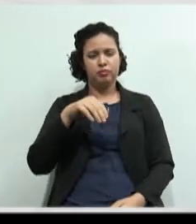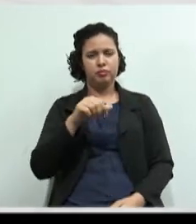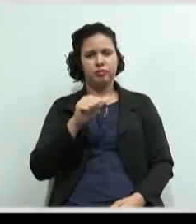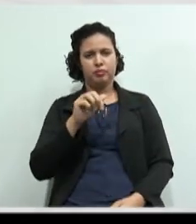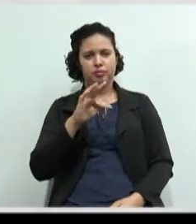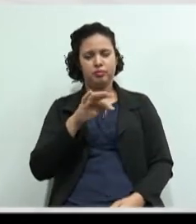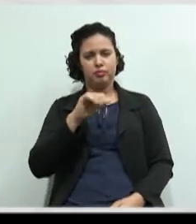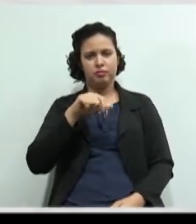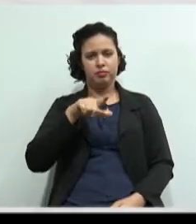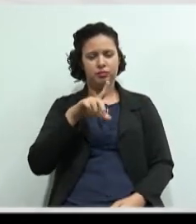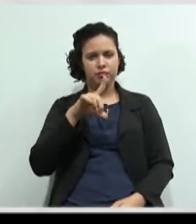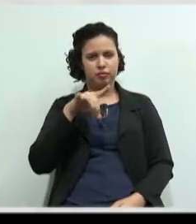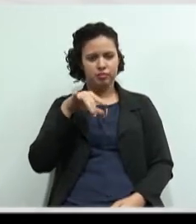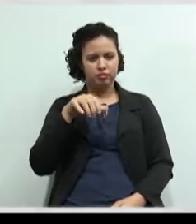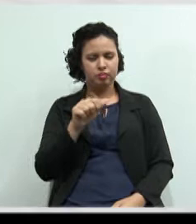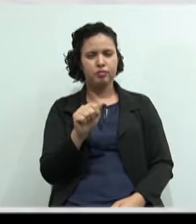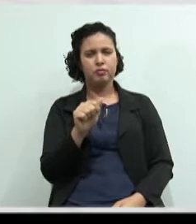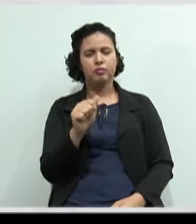que